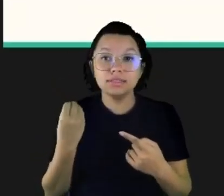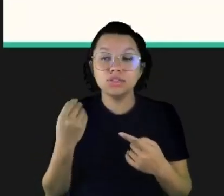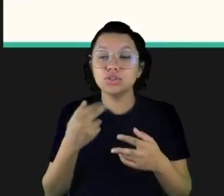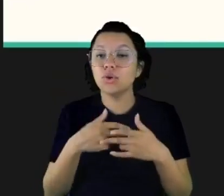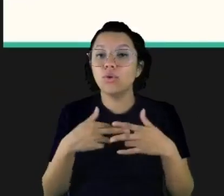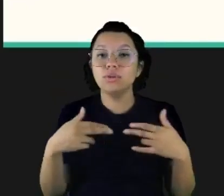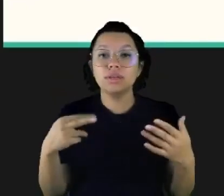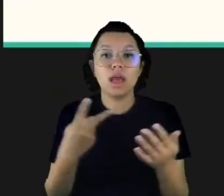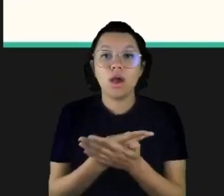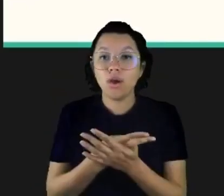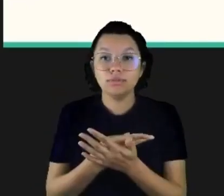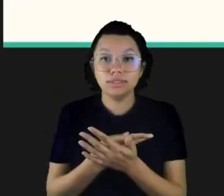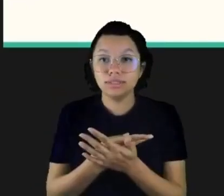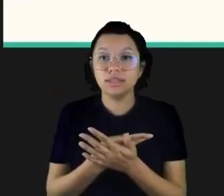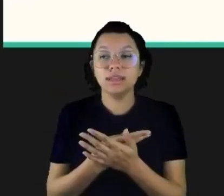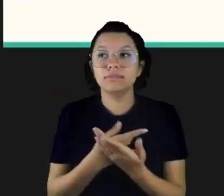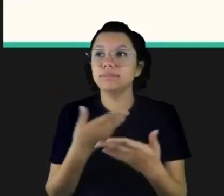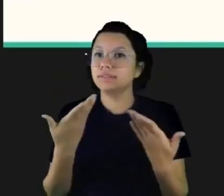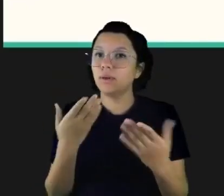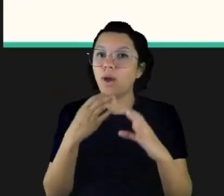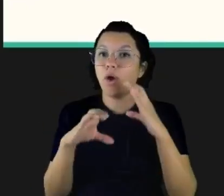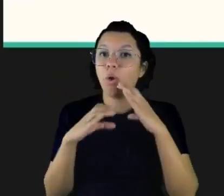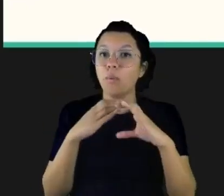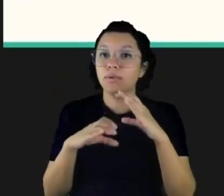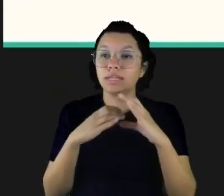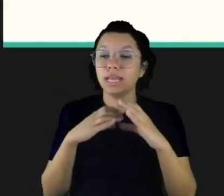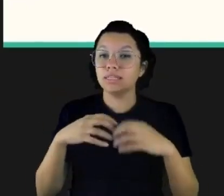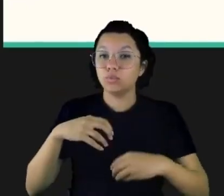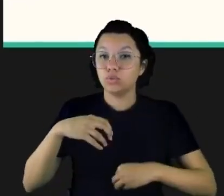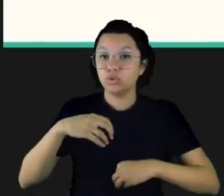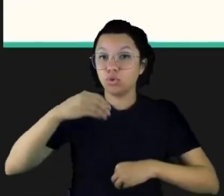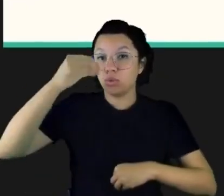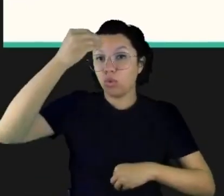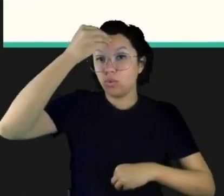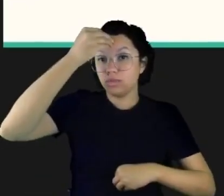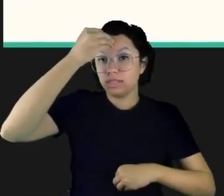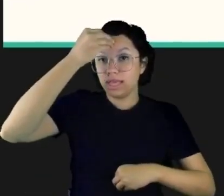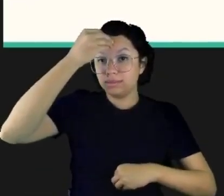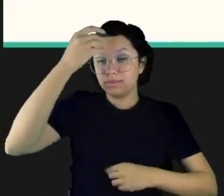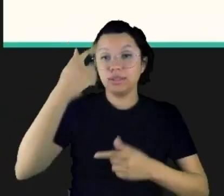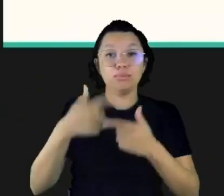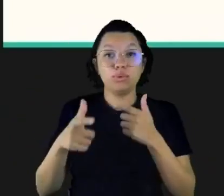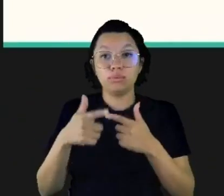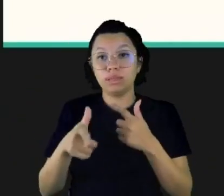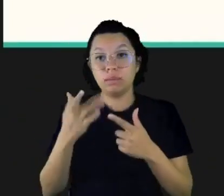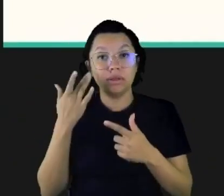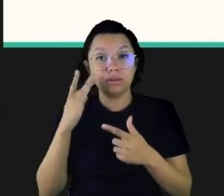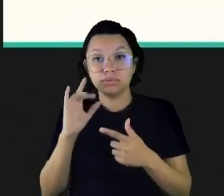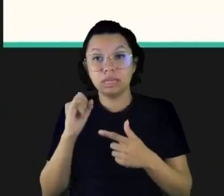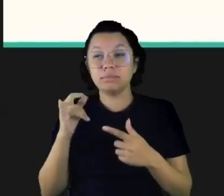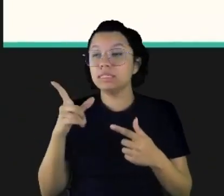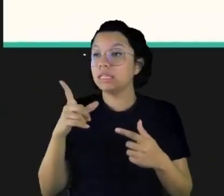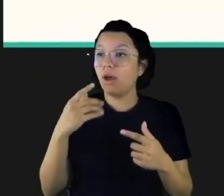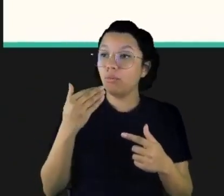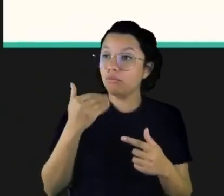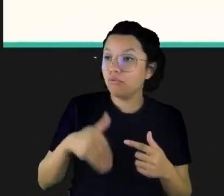a comunicação do estômago com o cérebro já está comprometida, ela nem sabe que está com fome ou que não está, ela não lembra de ter comida, ela fala que não está